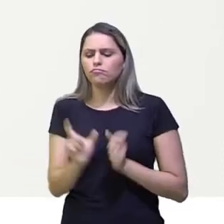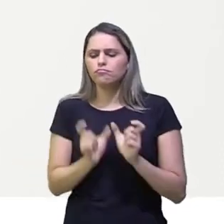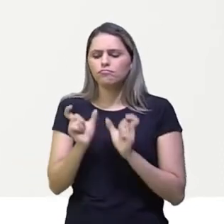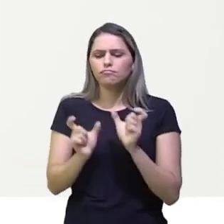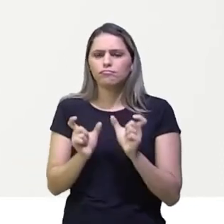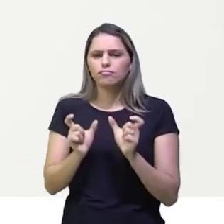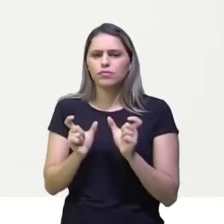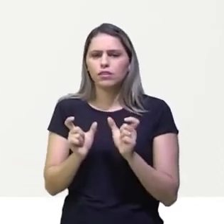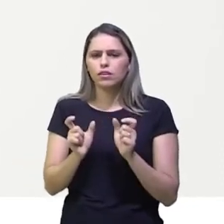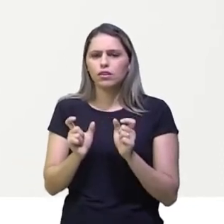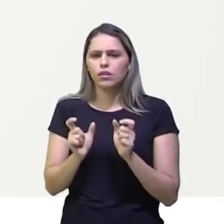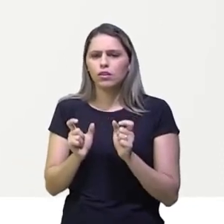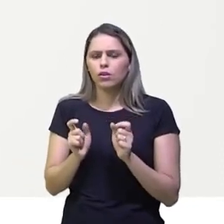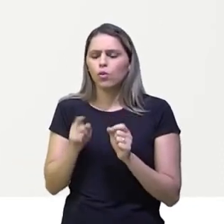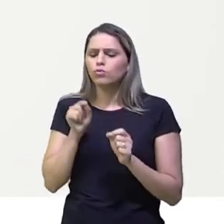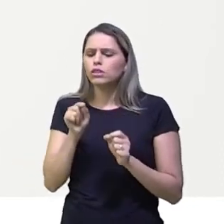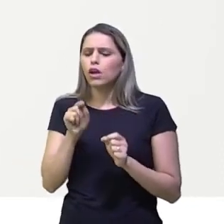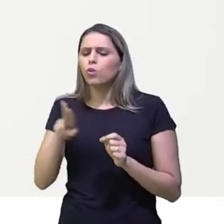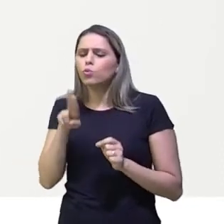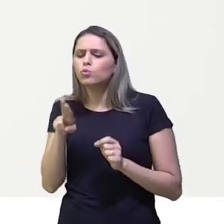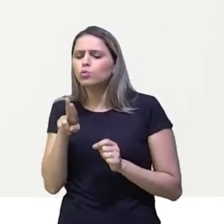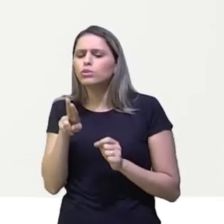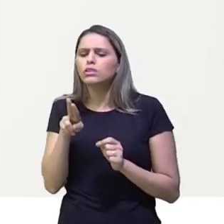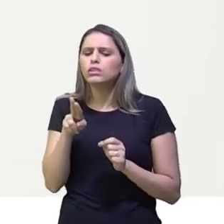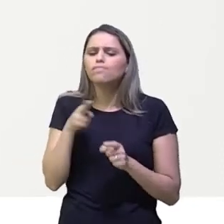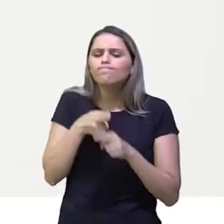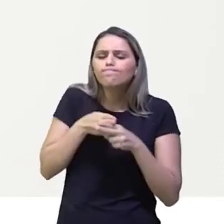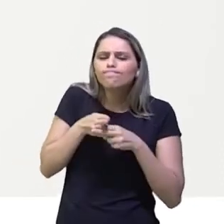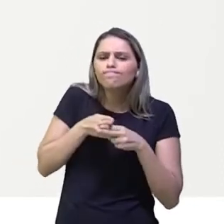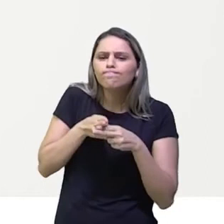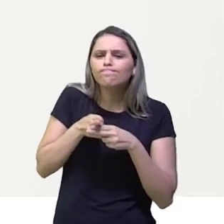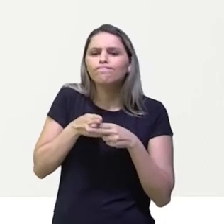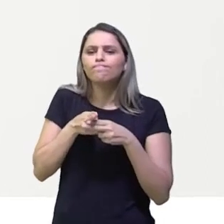o que você usa aí para cortar na sua casa com a letra F?